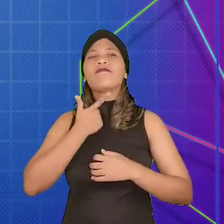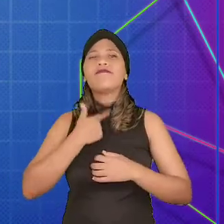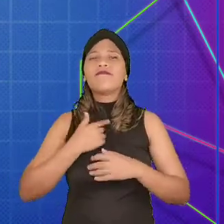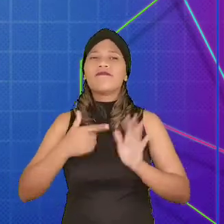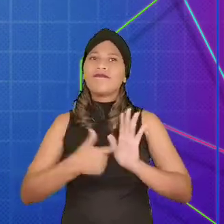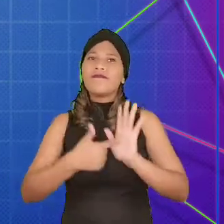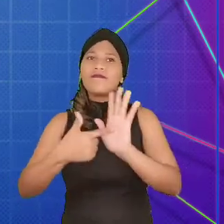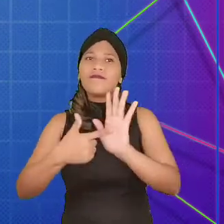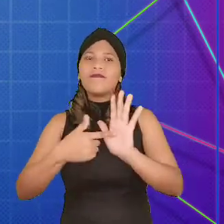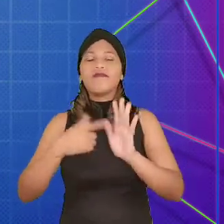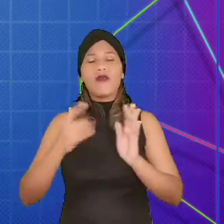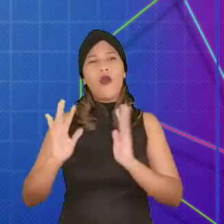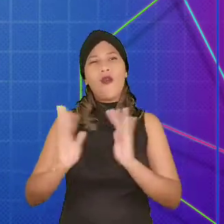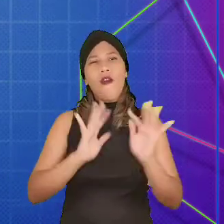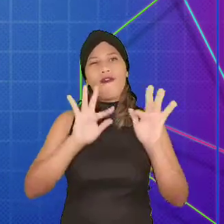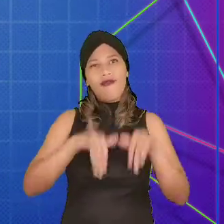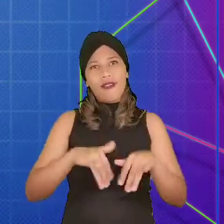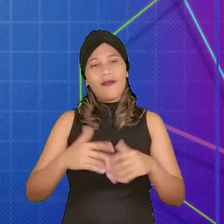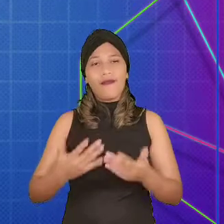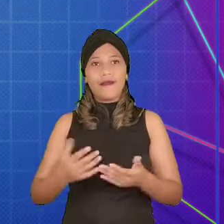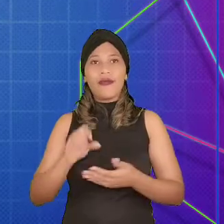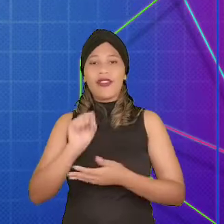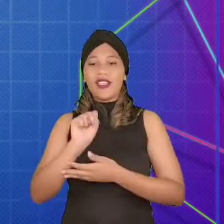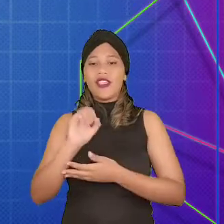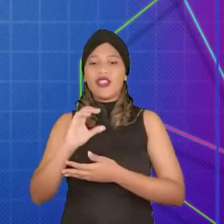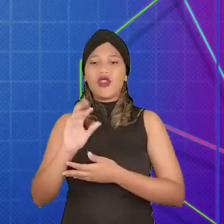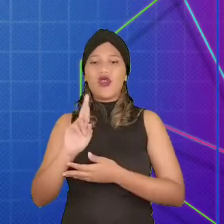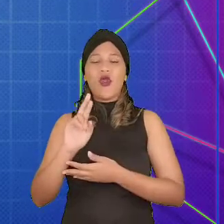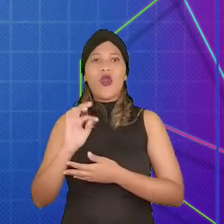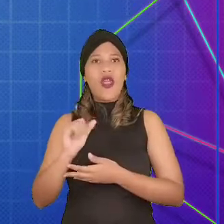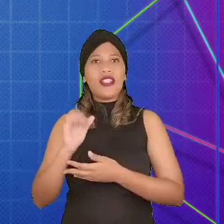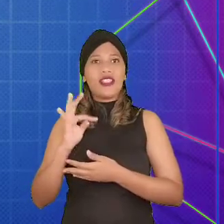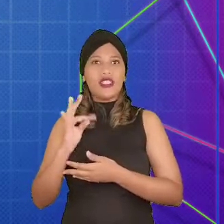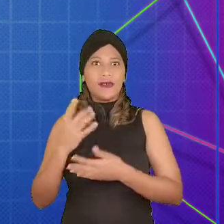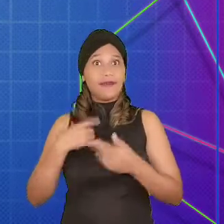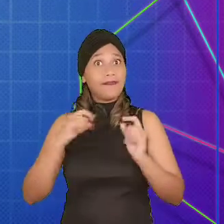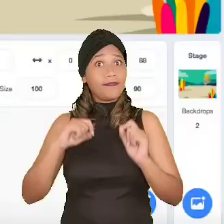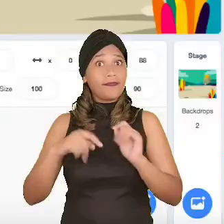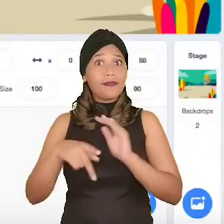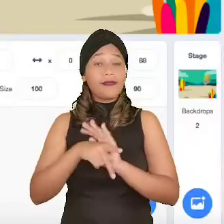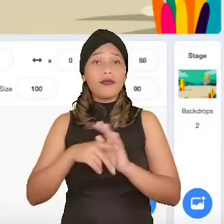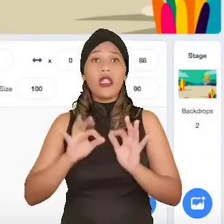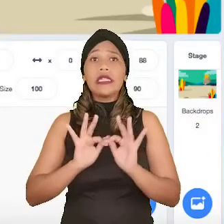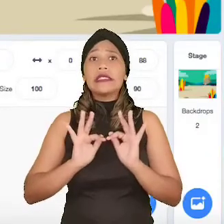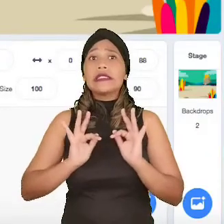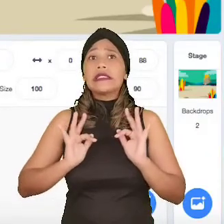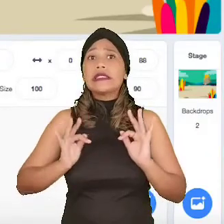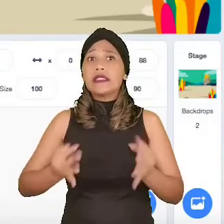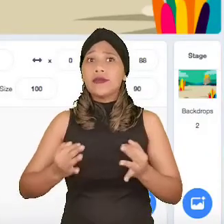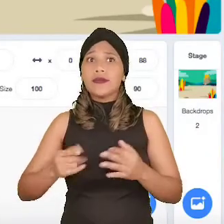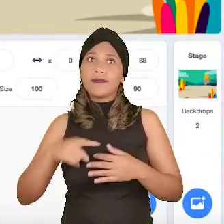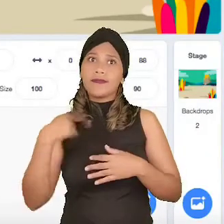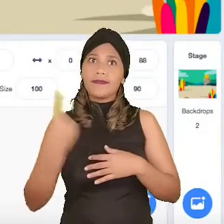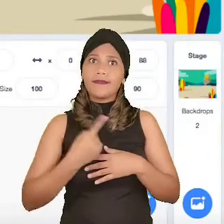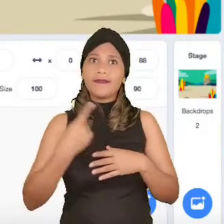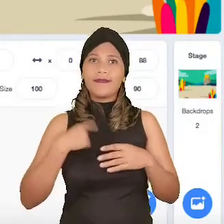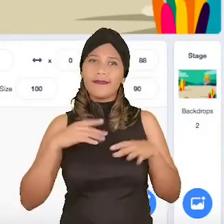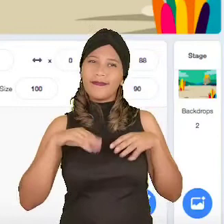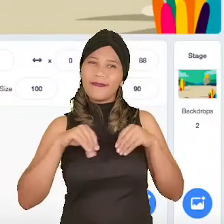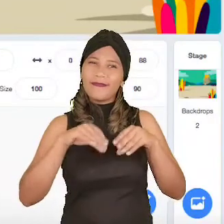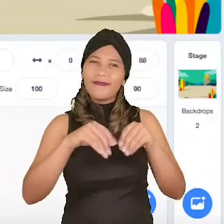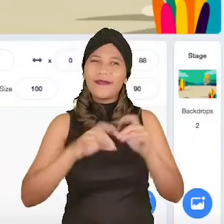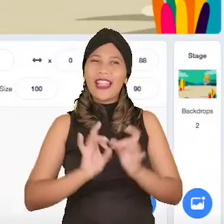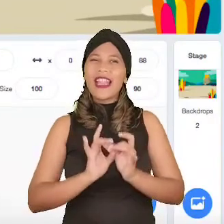especificamente um programa que eu gostaria de apresentar para vocês nesse nosso finalzinho. O Scratch, que é um programa que, de forma